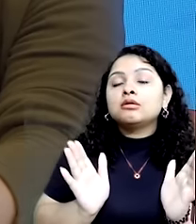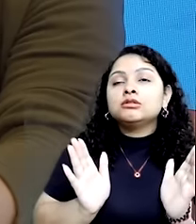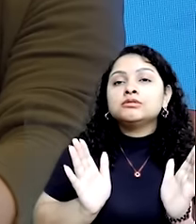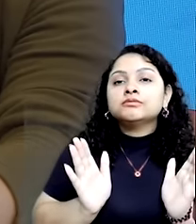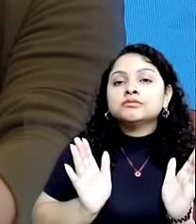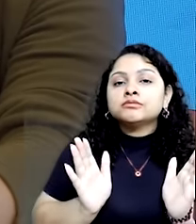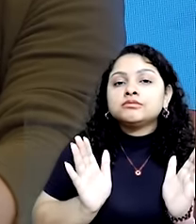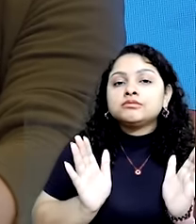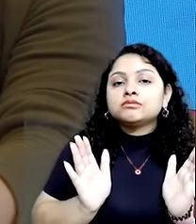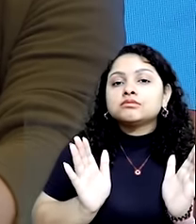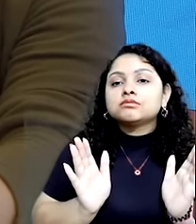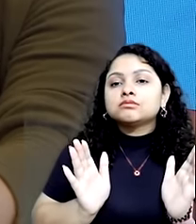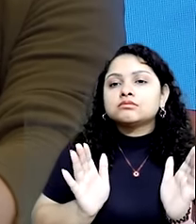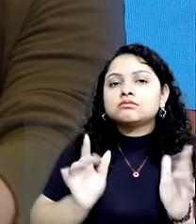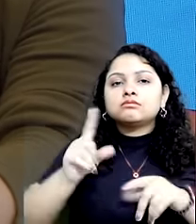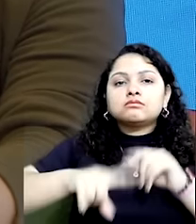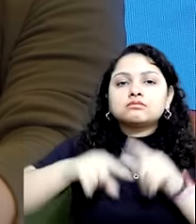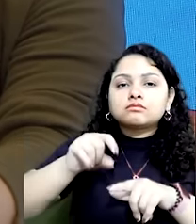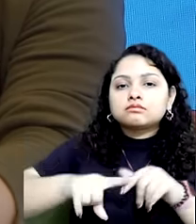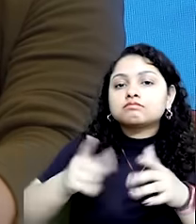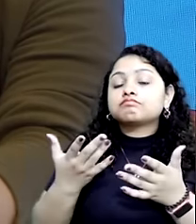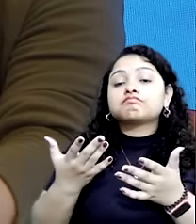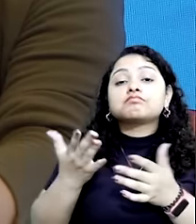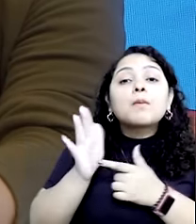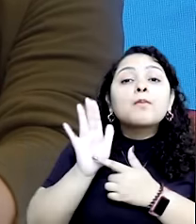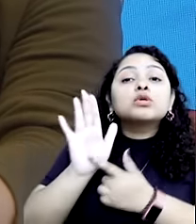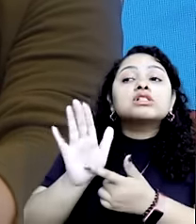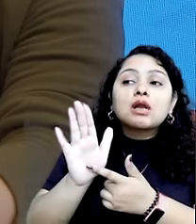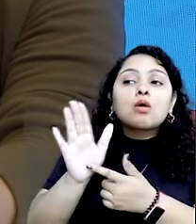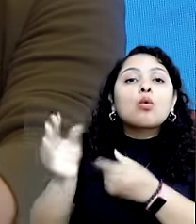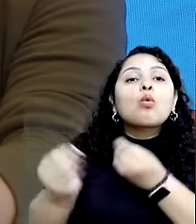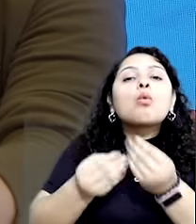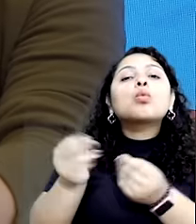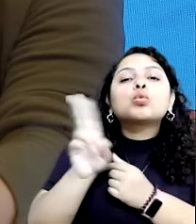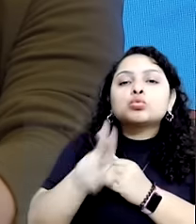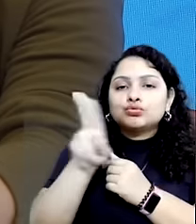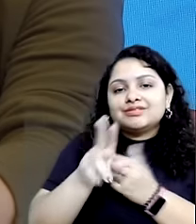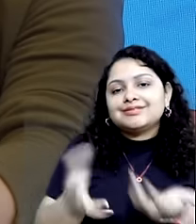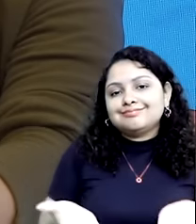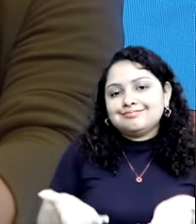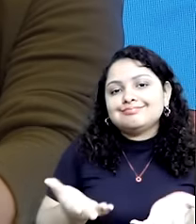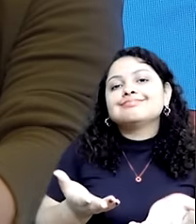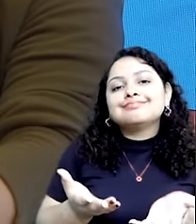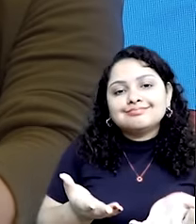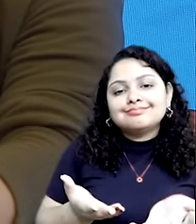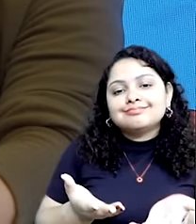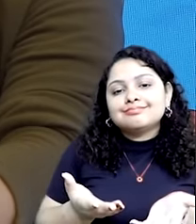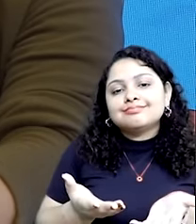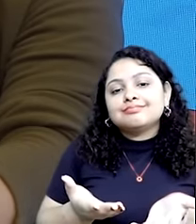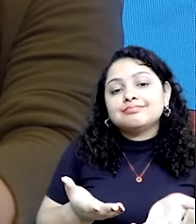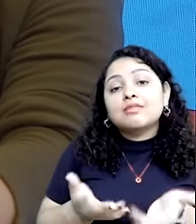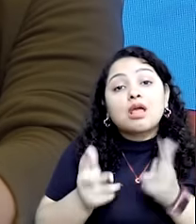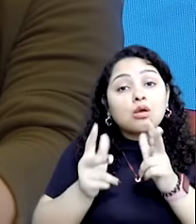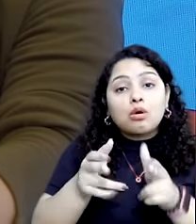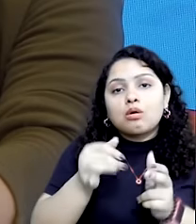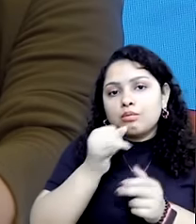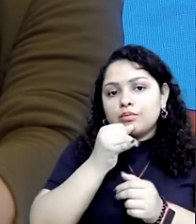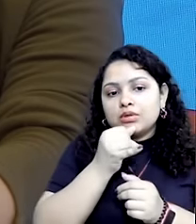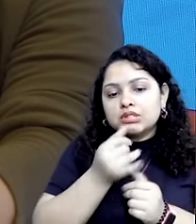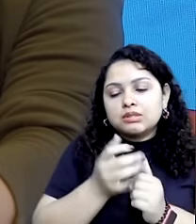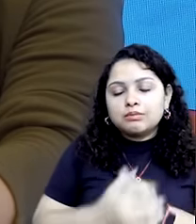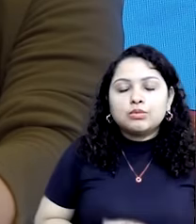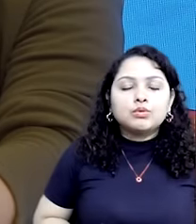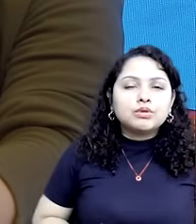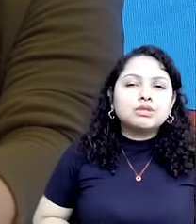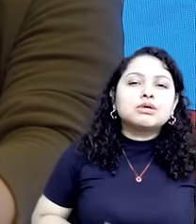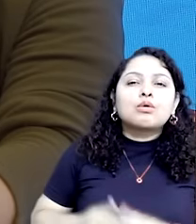eh aquele objeto ou alguma coisa funcionando né um exemplo muito clássico esses negócio de